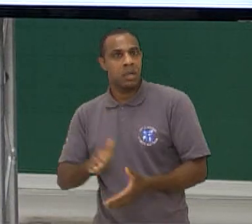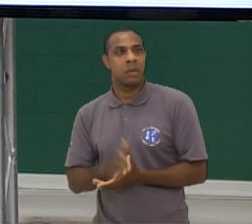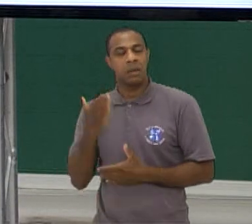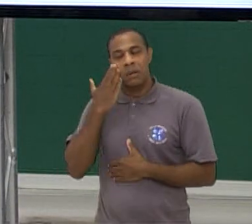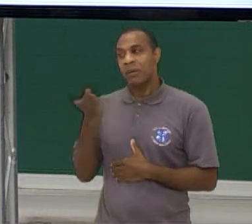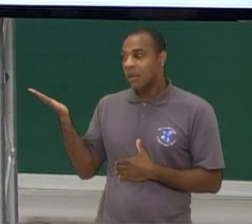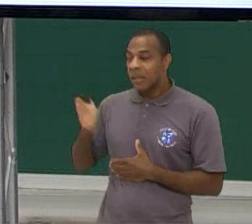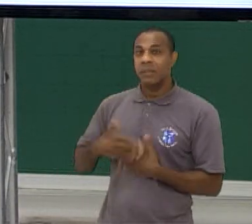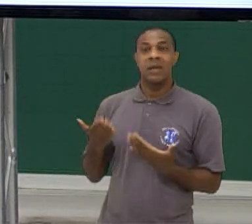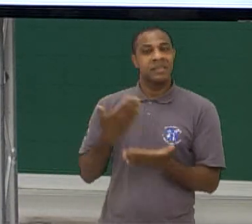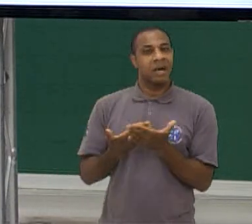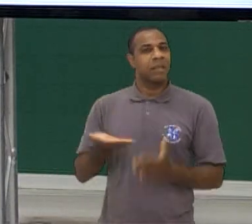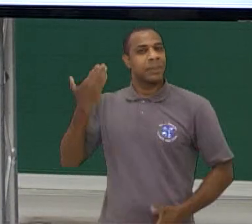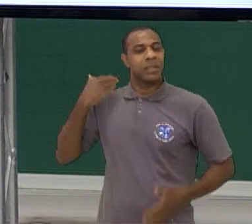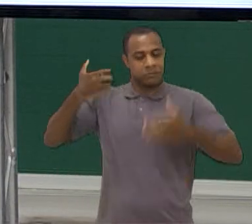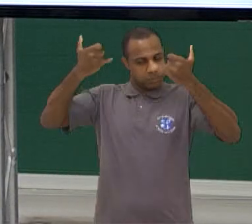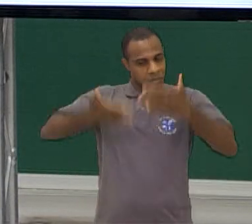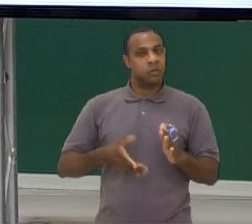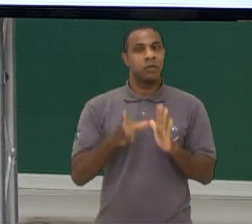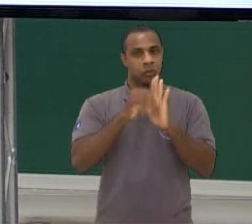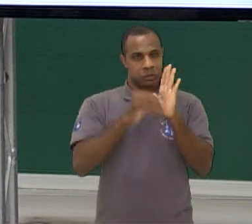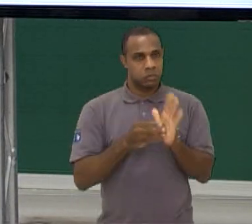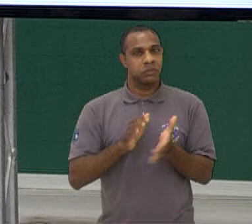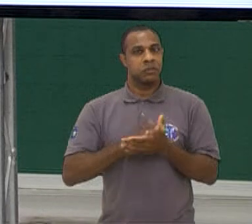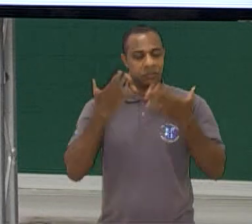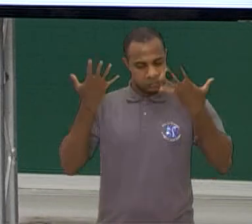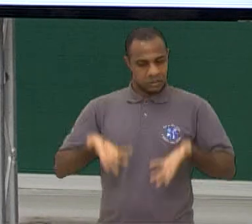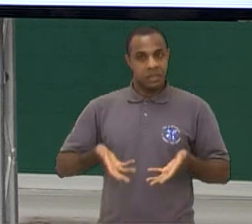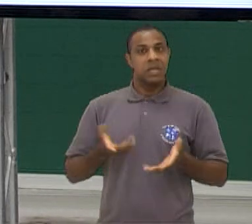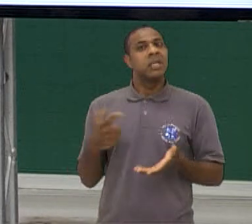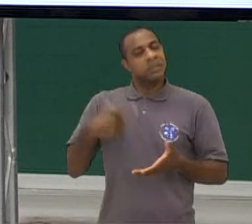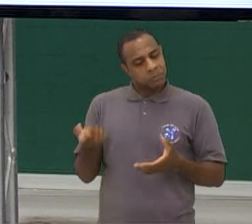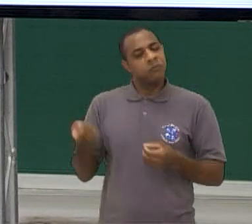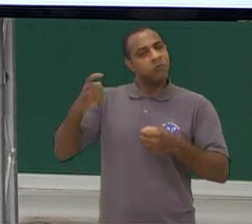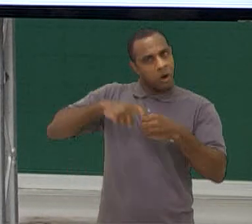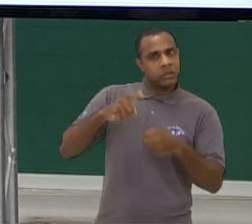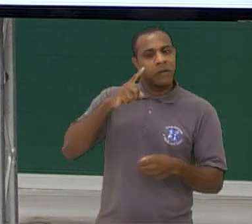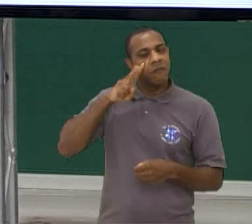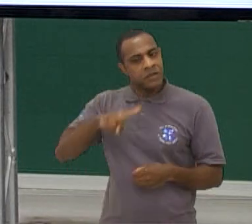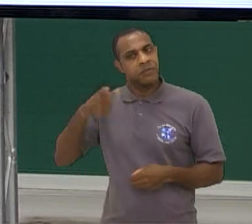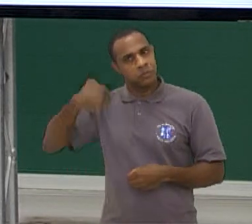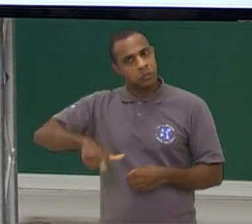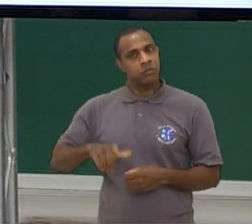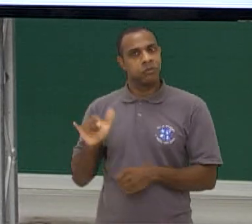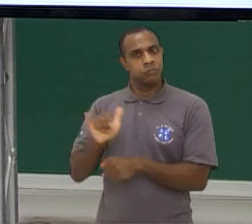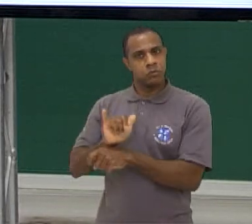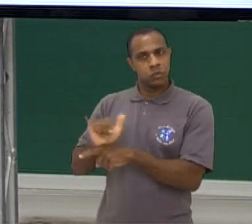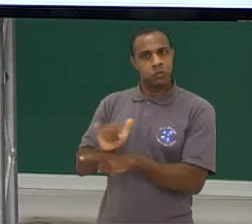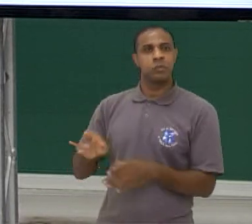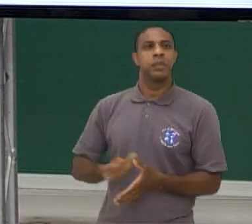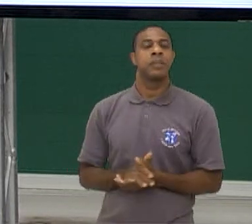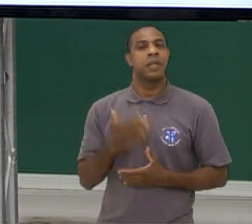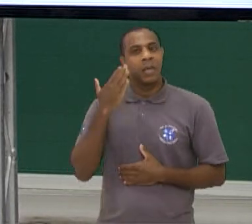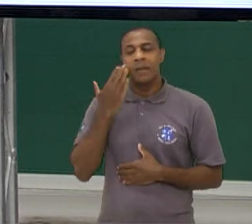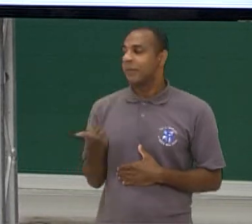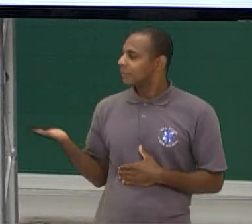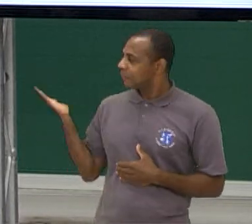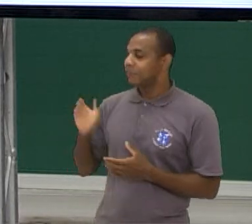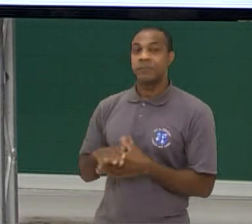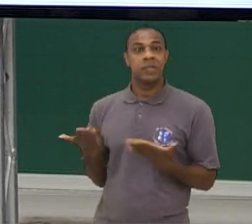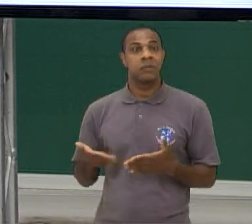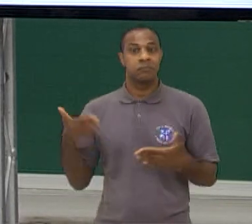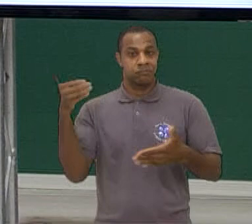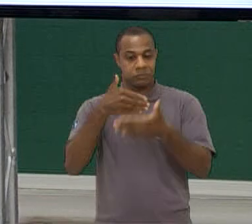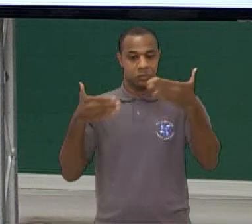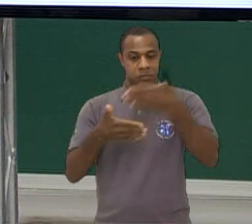gente viu um pouco sobre esse conteúdo. Qualquer coisa volta, está disponível no Classroom e no YouTube. Então, dessa